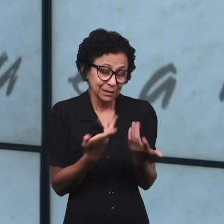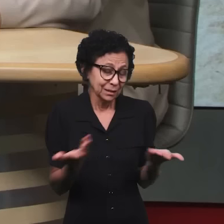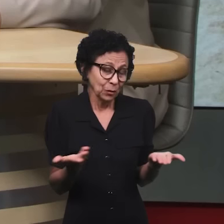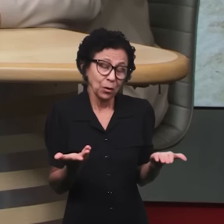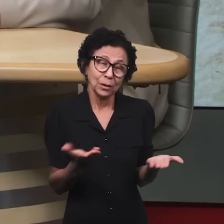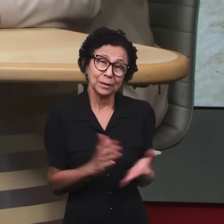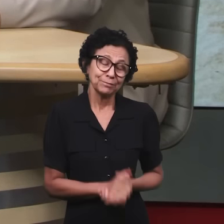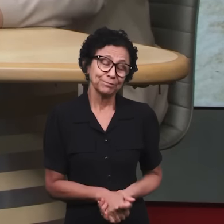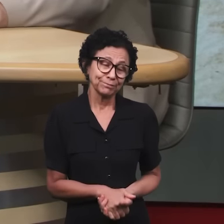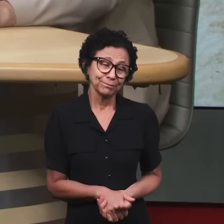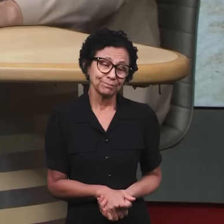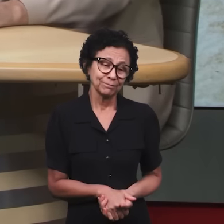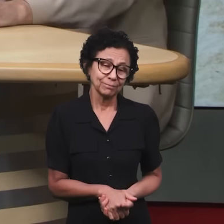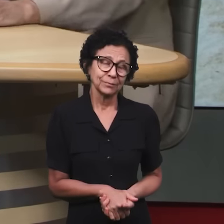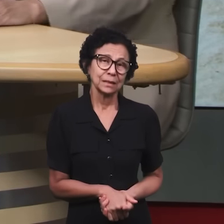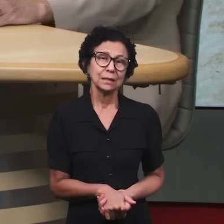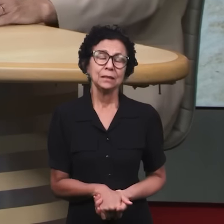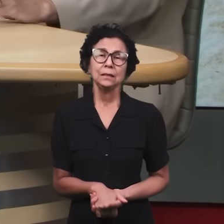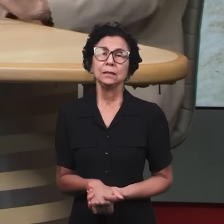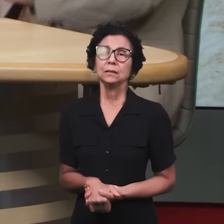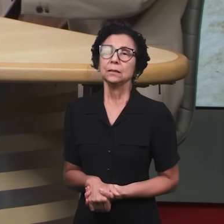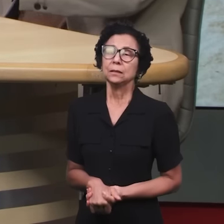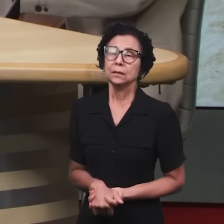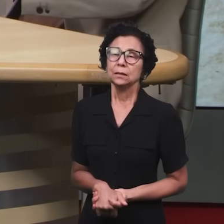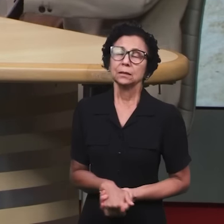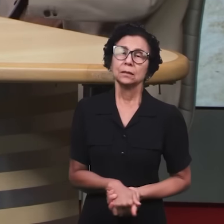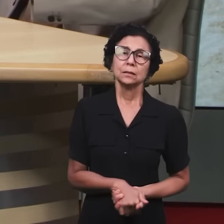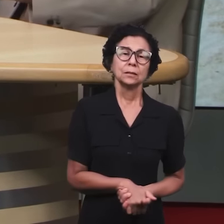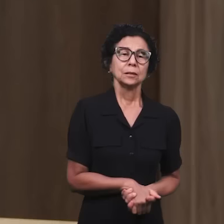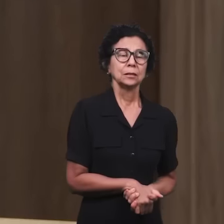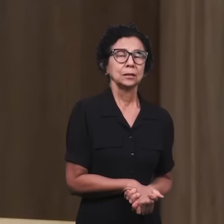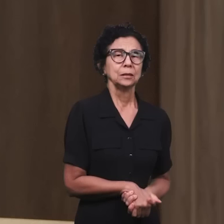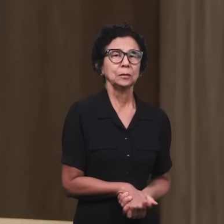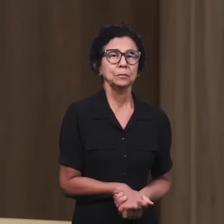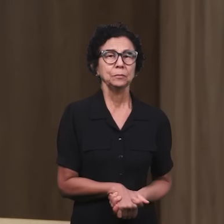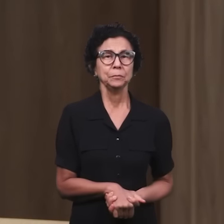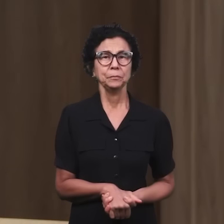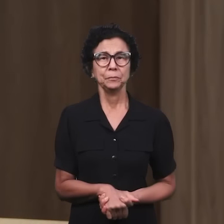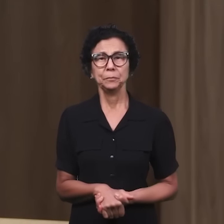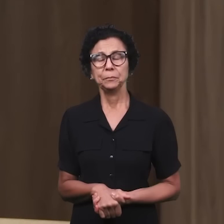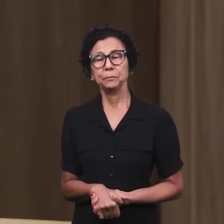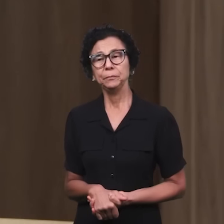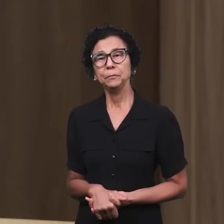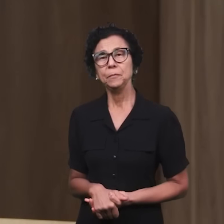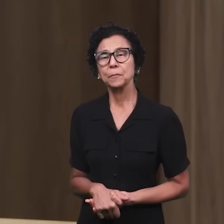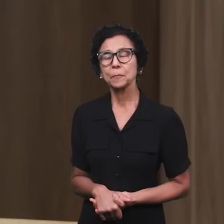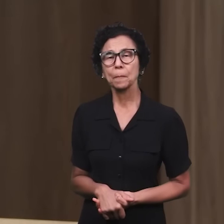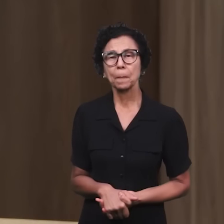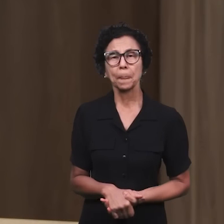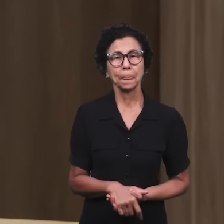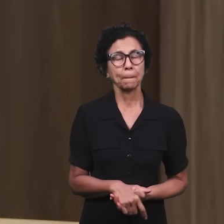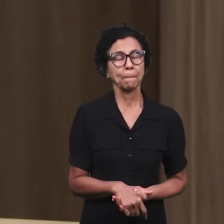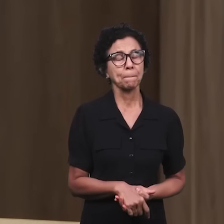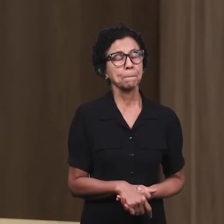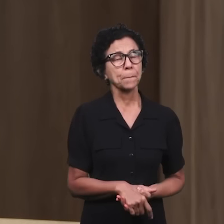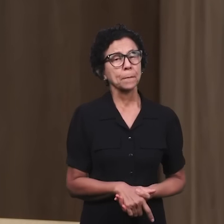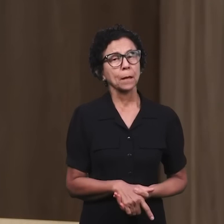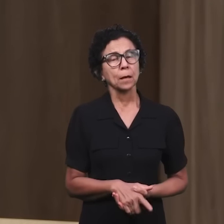Sem esperança. Eu acho que um ponto interessante, que imagino que deve haver muitos pais de